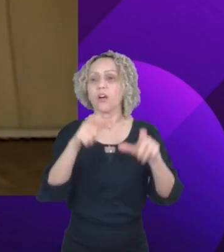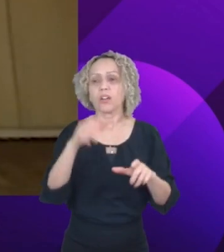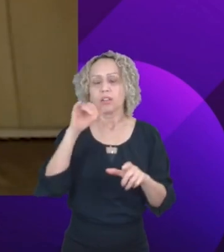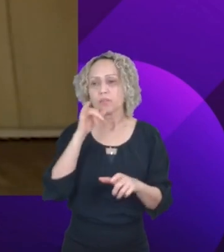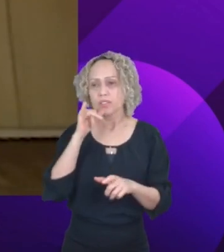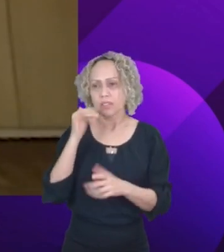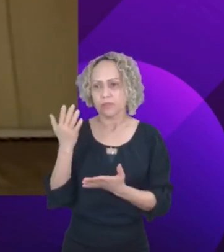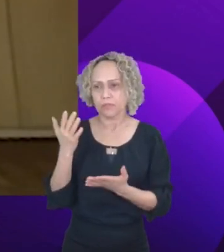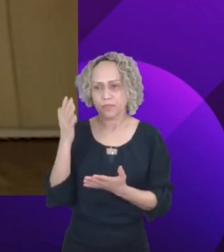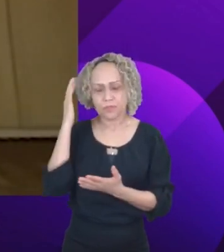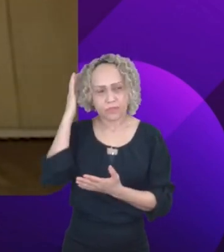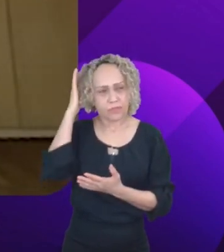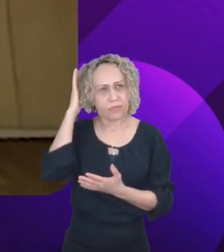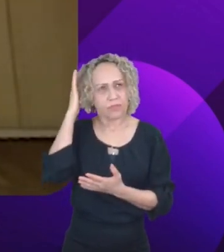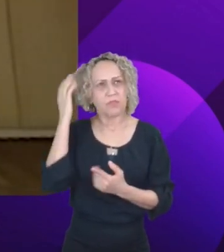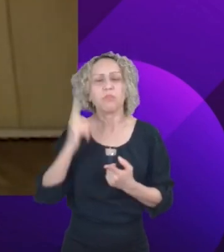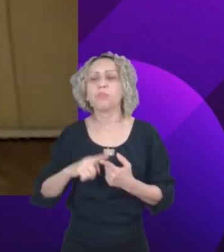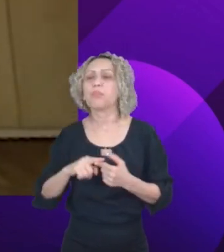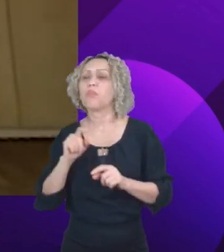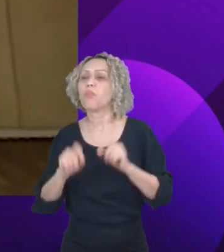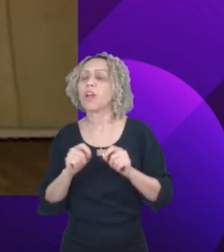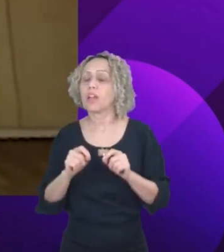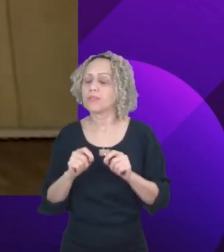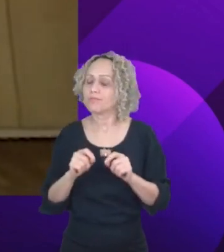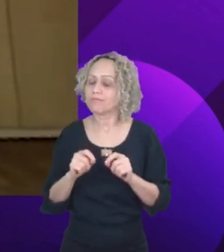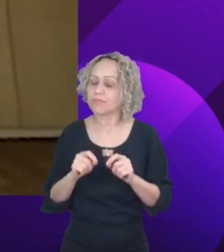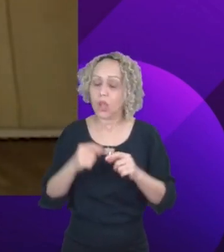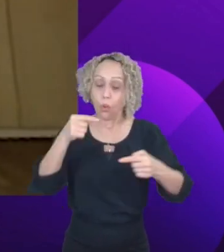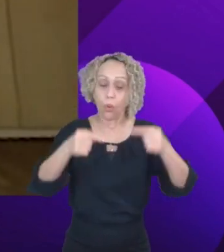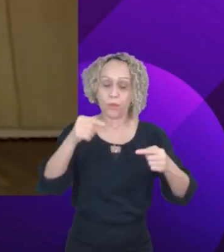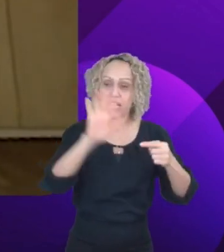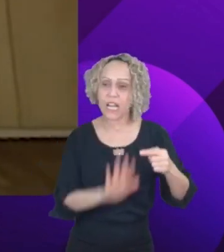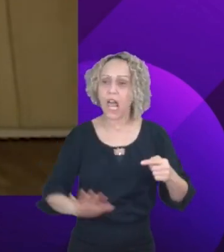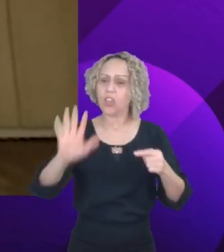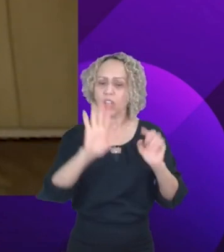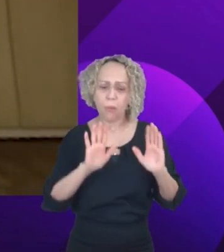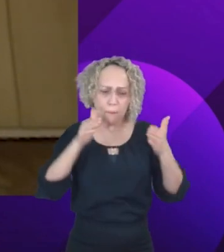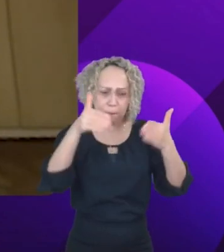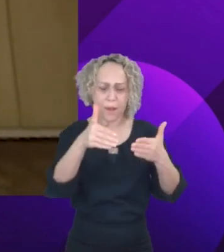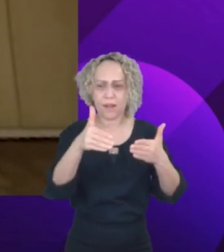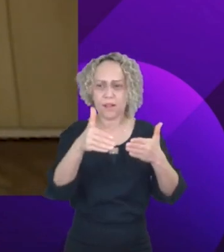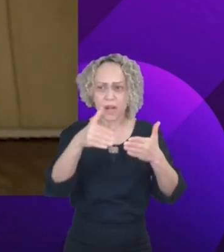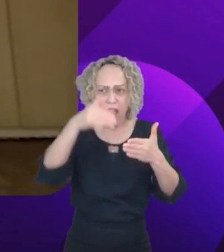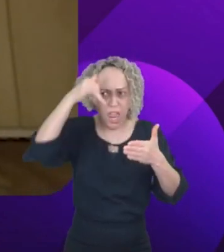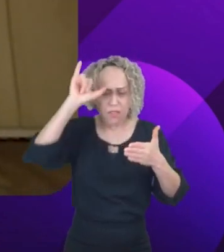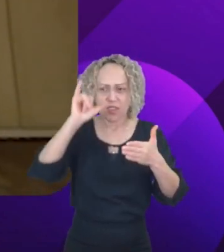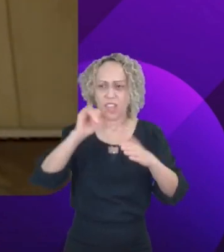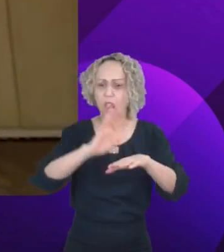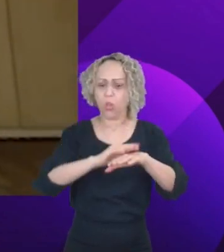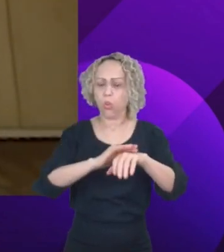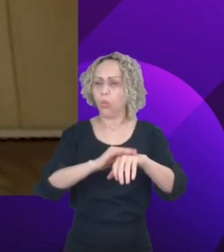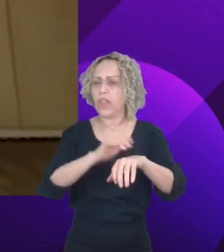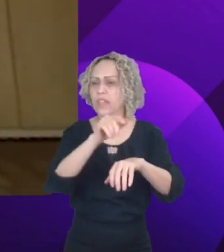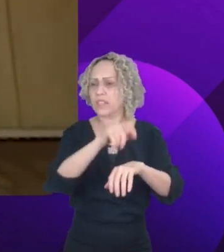aos Feminicídios. E por que disso? Porque é uma política nacional específica para prevenir violência contra mulheres indígenas,